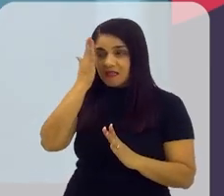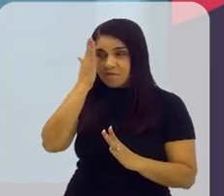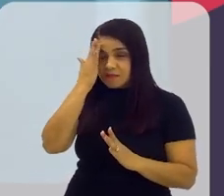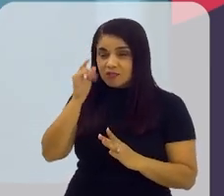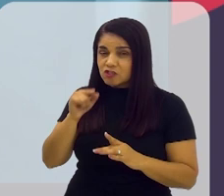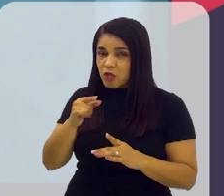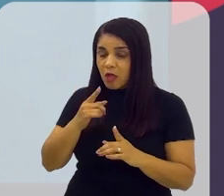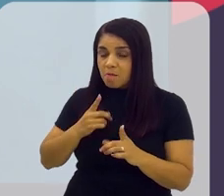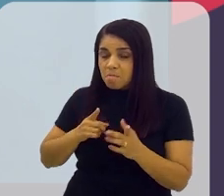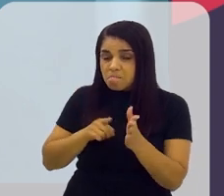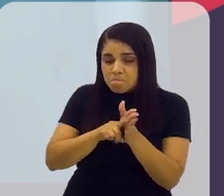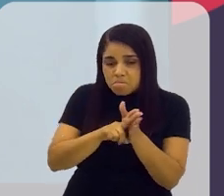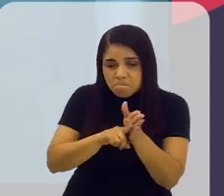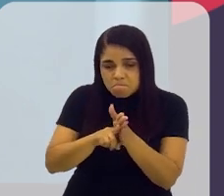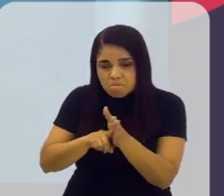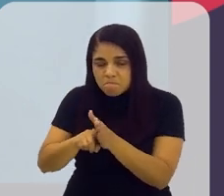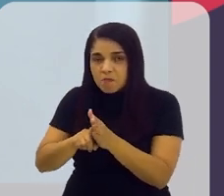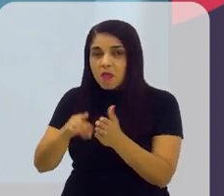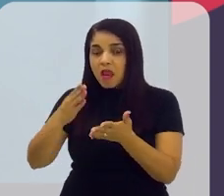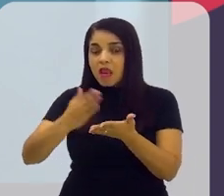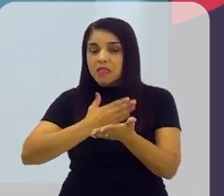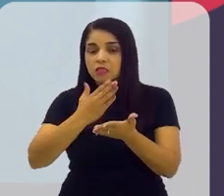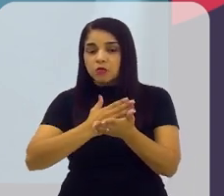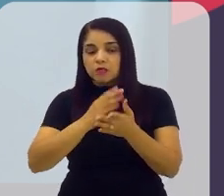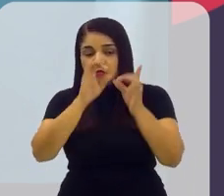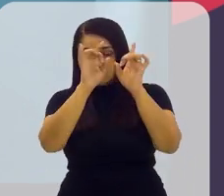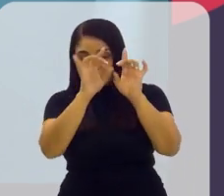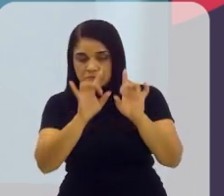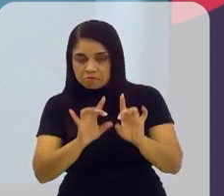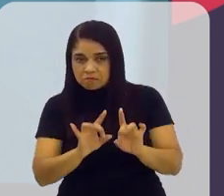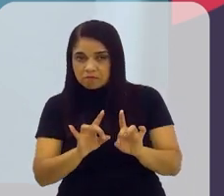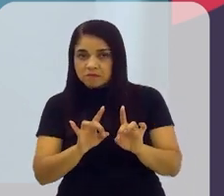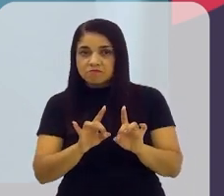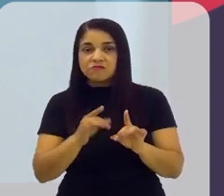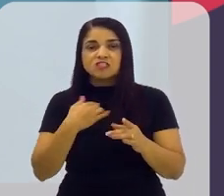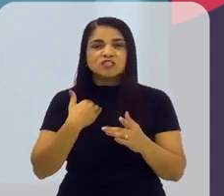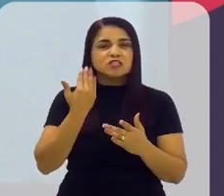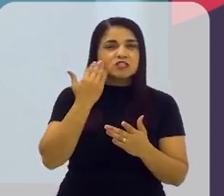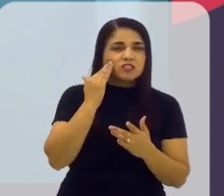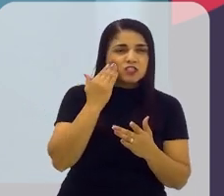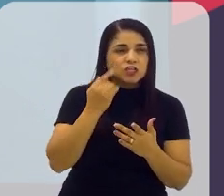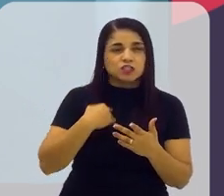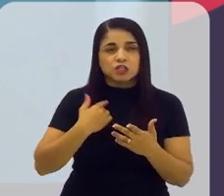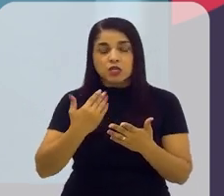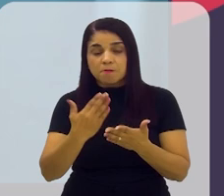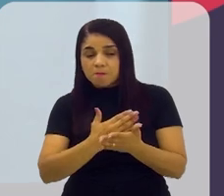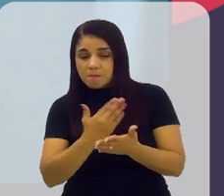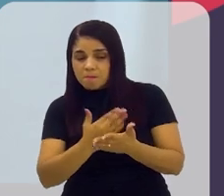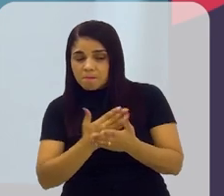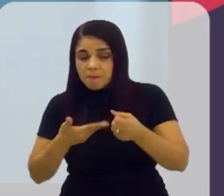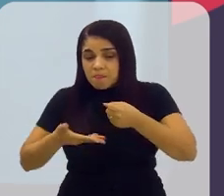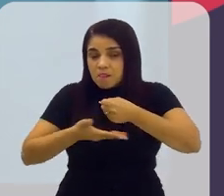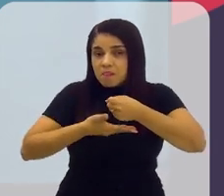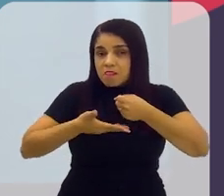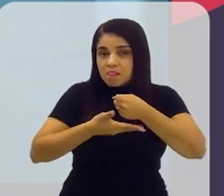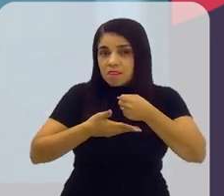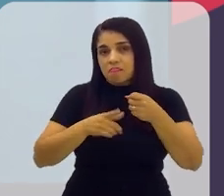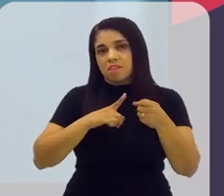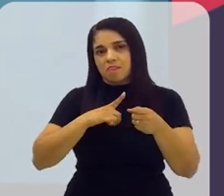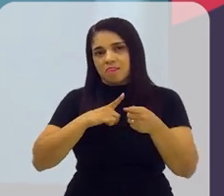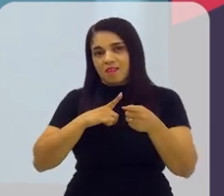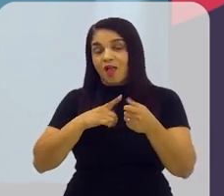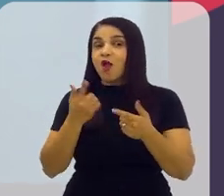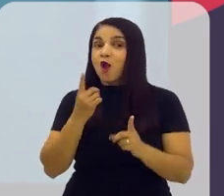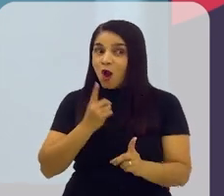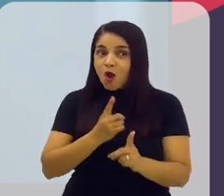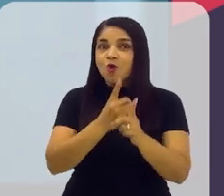gente já sabia o gênero, a gente tratou de buscar na literatura específica para poder tentar entender é se tinha bibliografia que ia dar suporte para a gente, né?